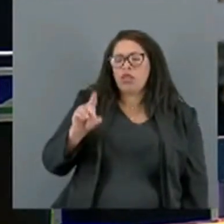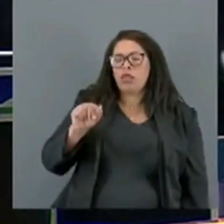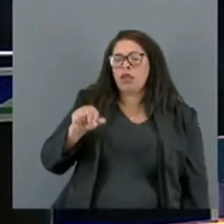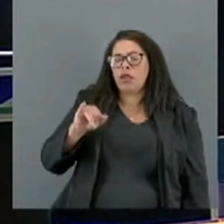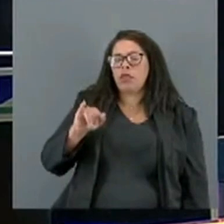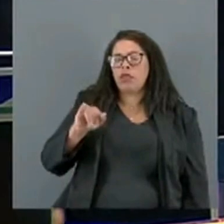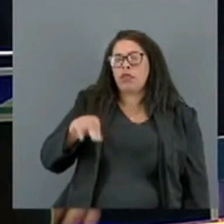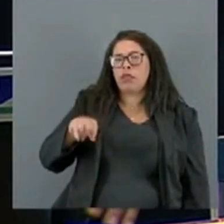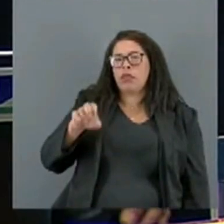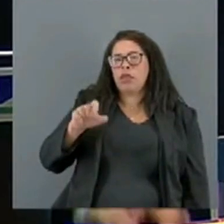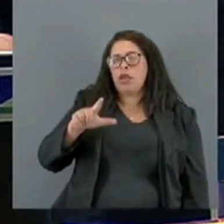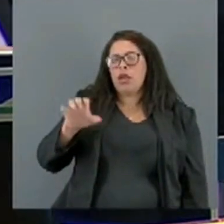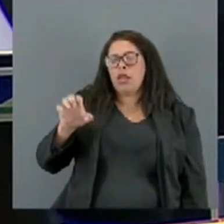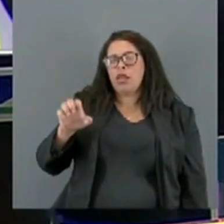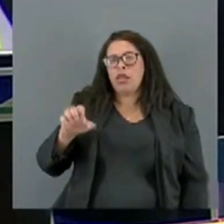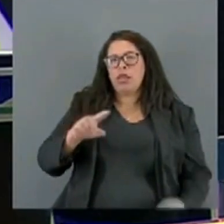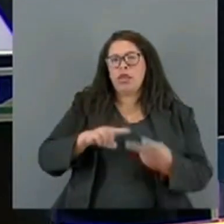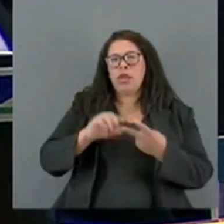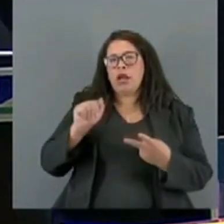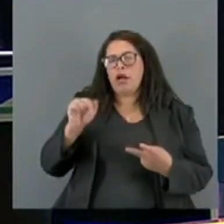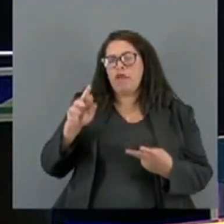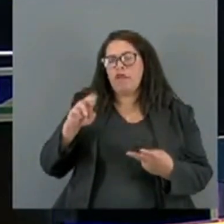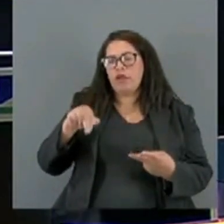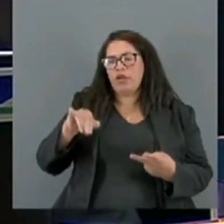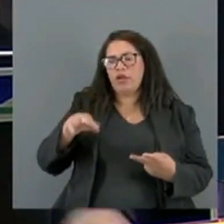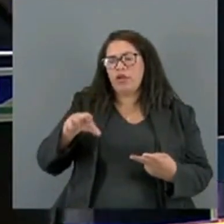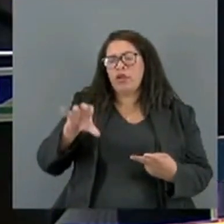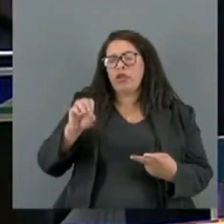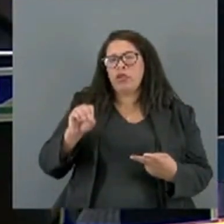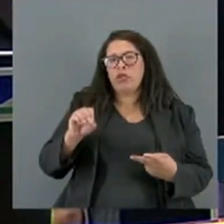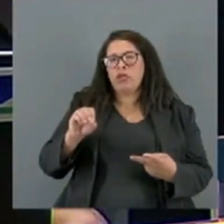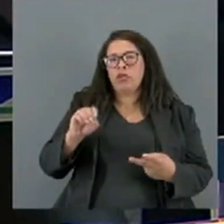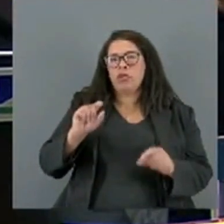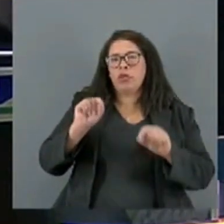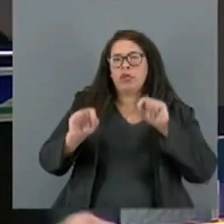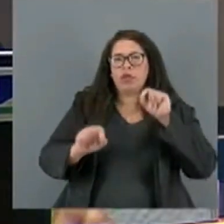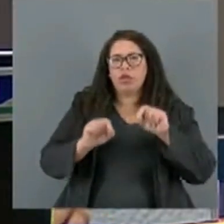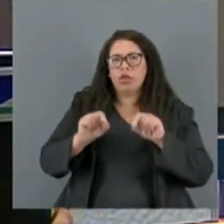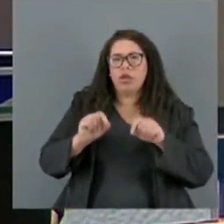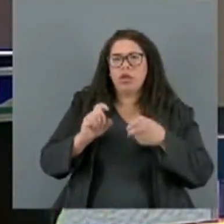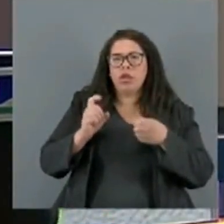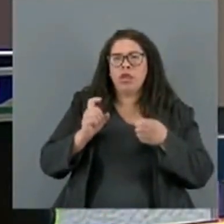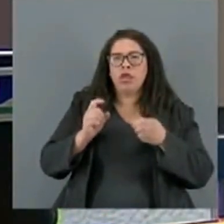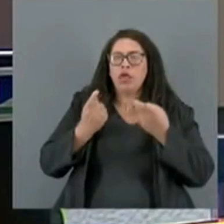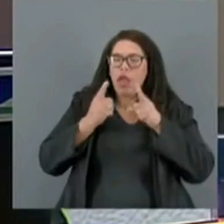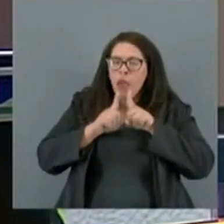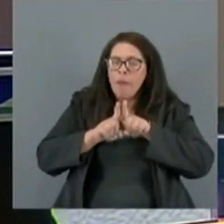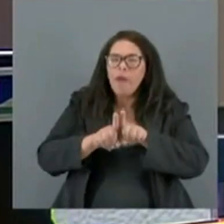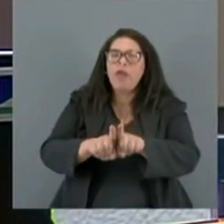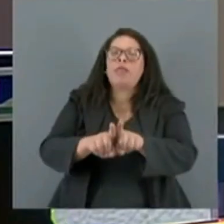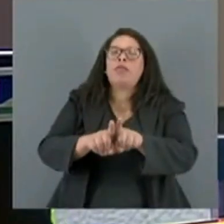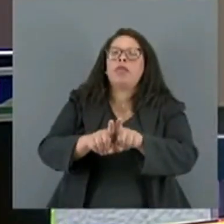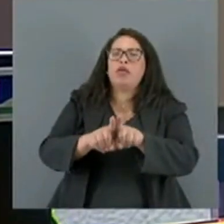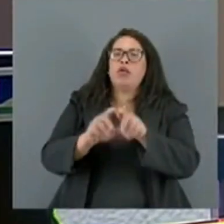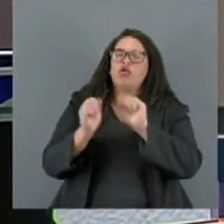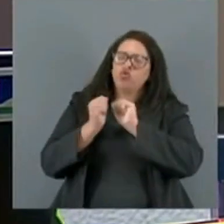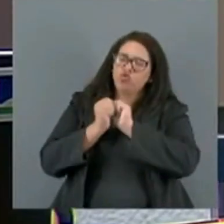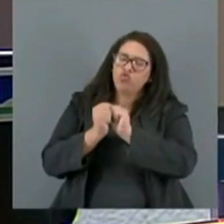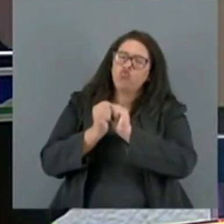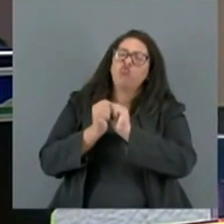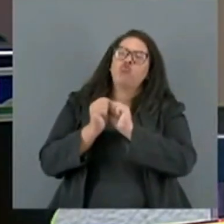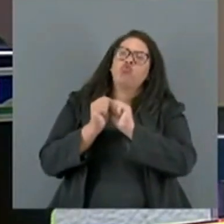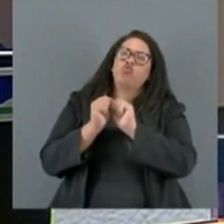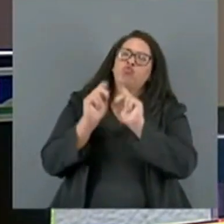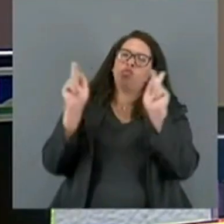o doutor Afrânio, pessoas que, em plena parceria, em plena harmonia e